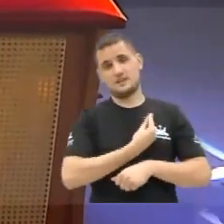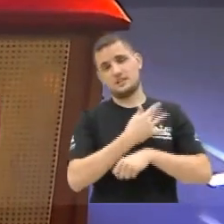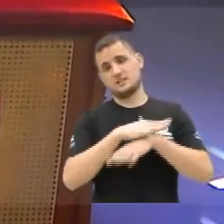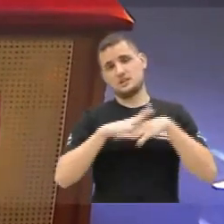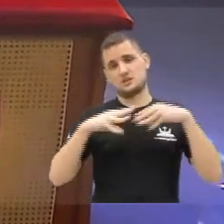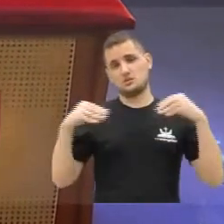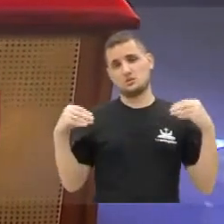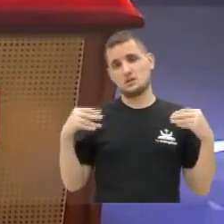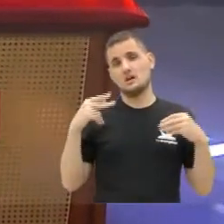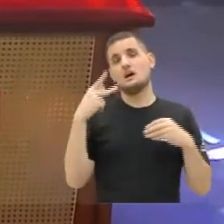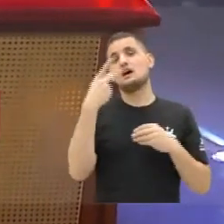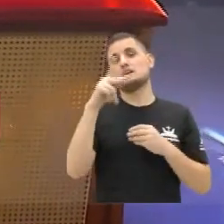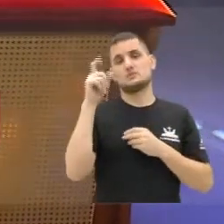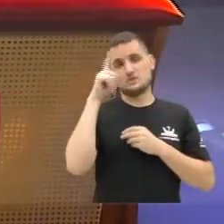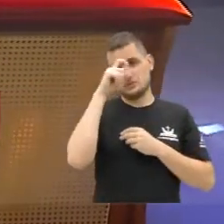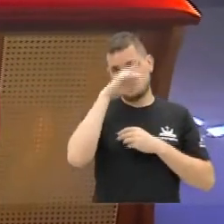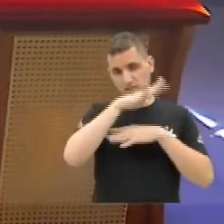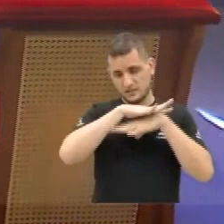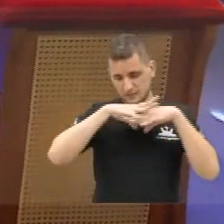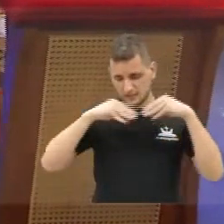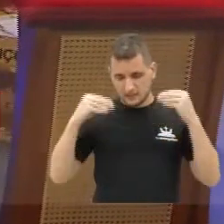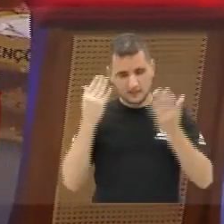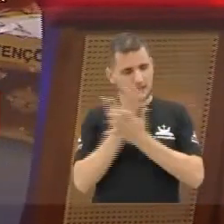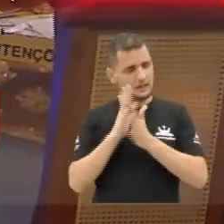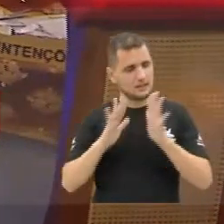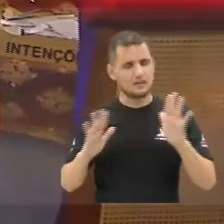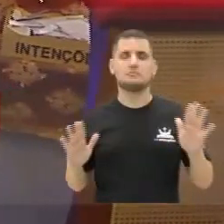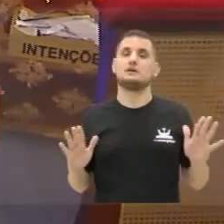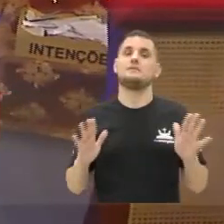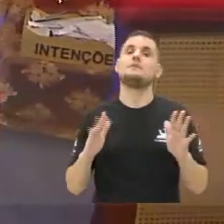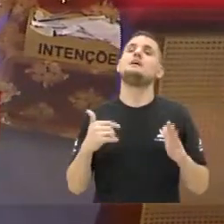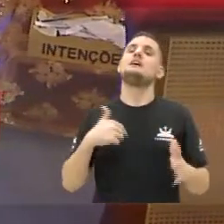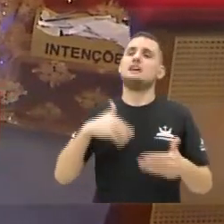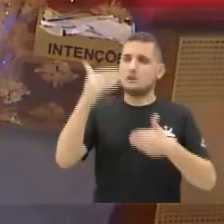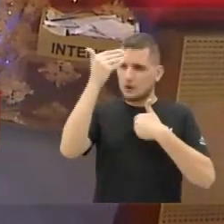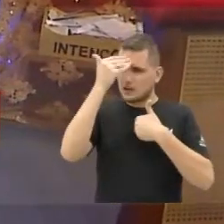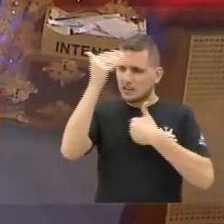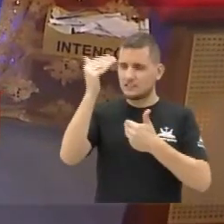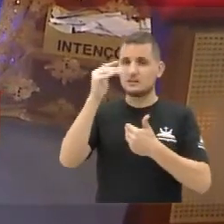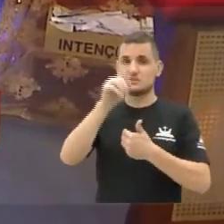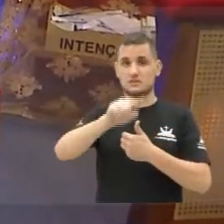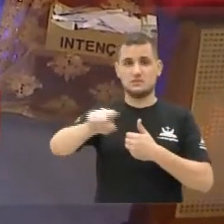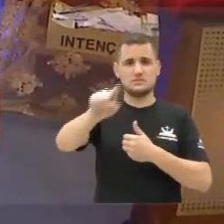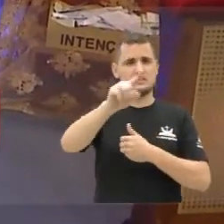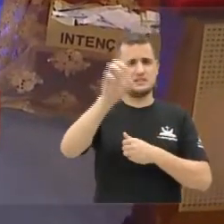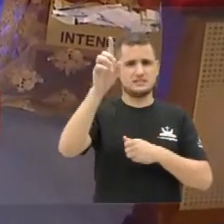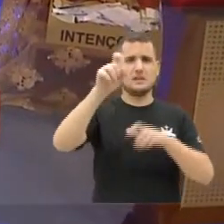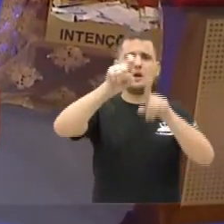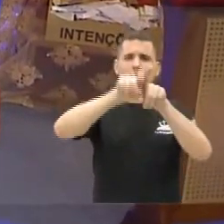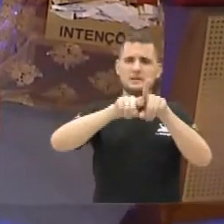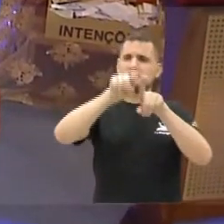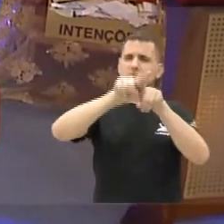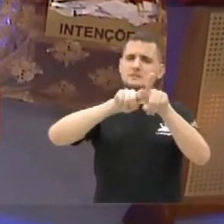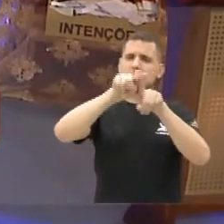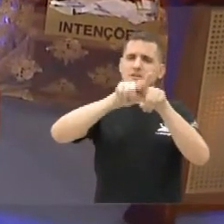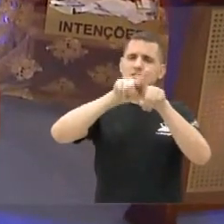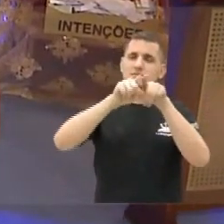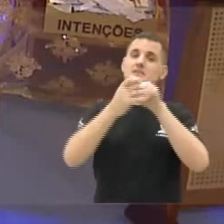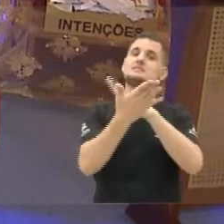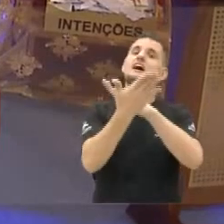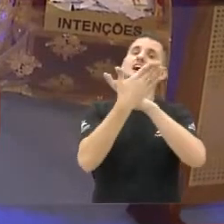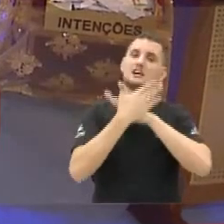pelas suas dificuldades. Por isso eu agradeço. Eu agradeço a você que contribui todos os meses com essa